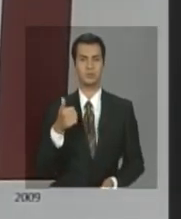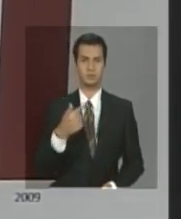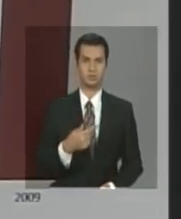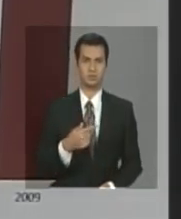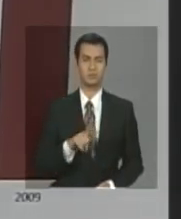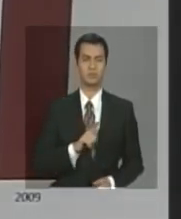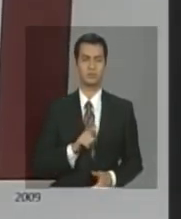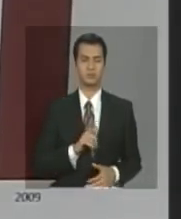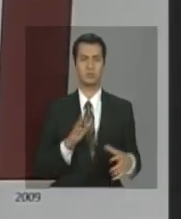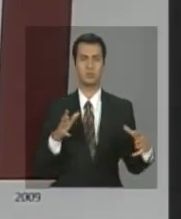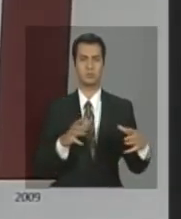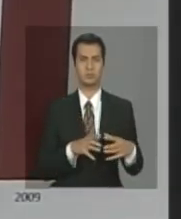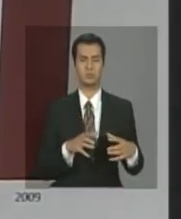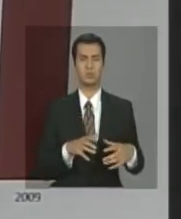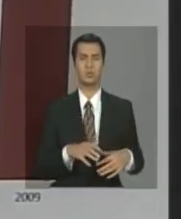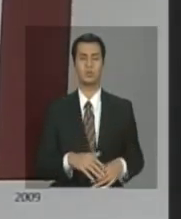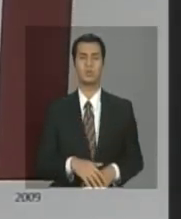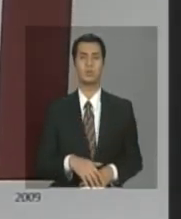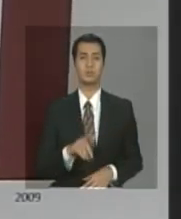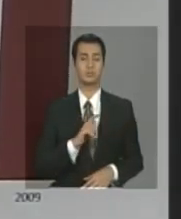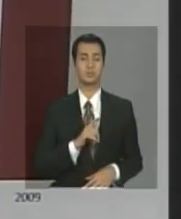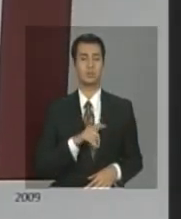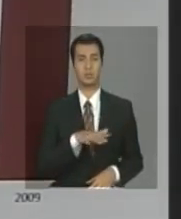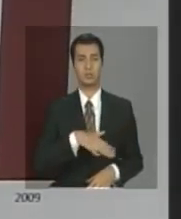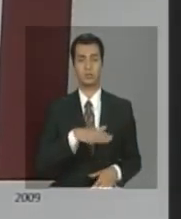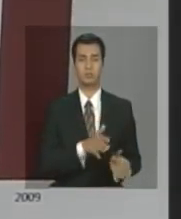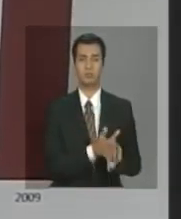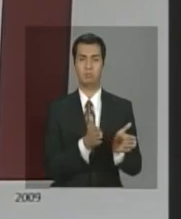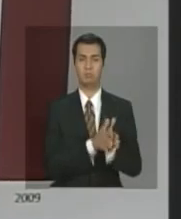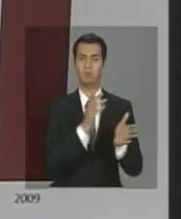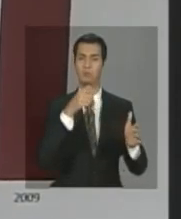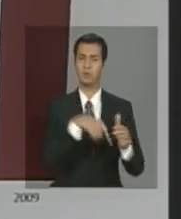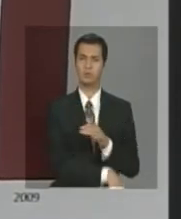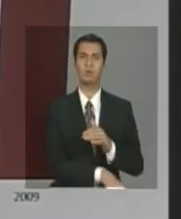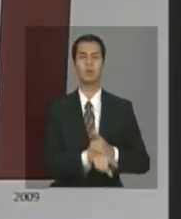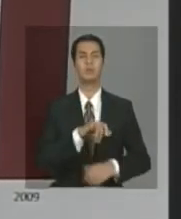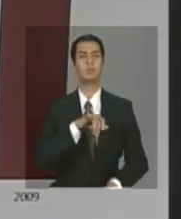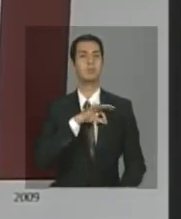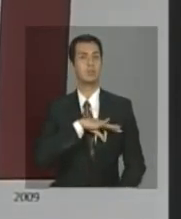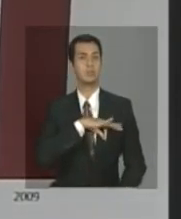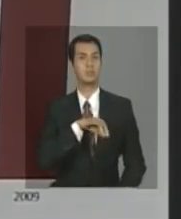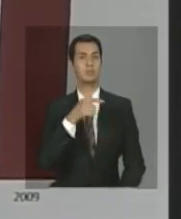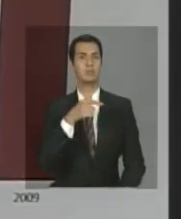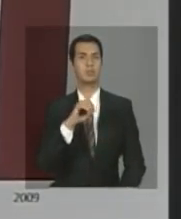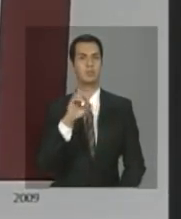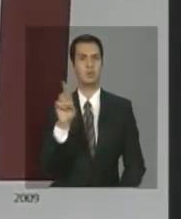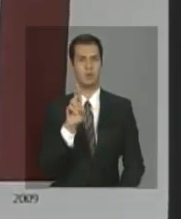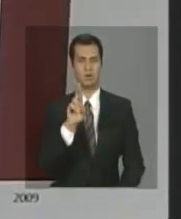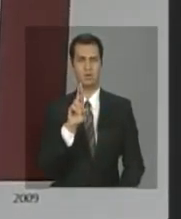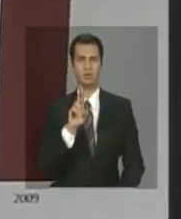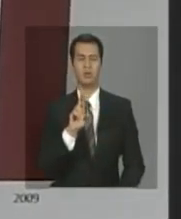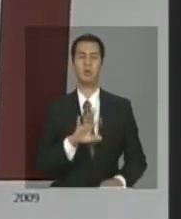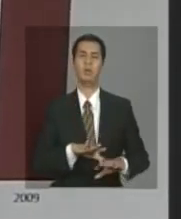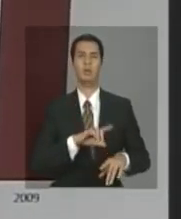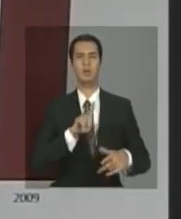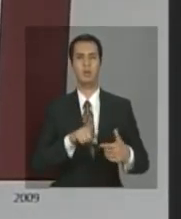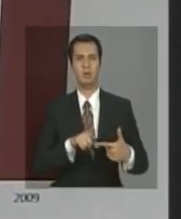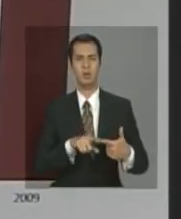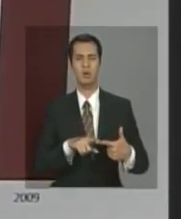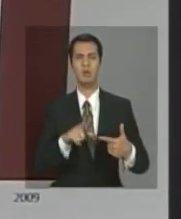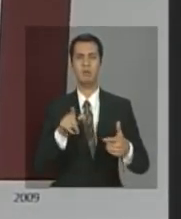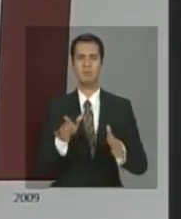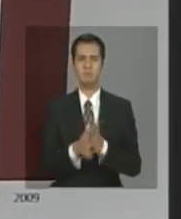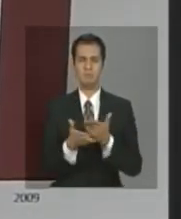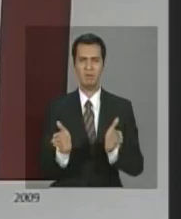sem miséria, que é até R$70, mais a população pobre, ou seja, todo mundo que hoje recebe até R$140. Se a gente pegar